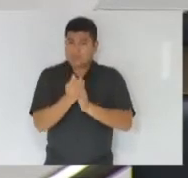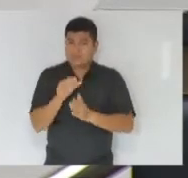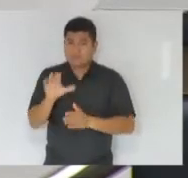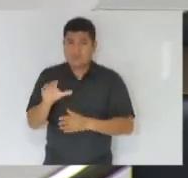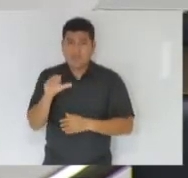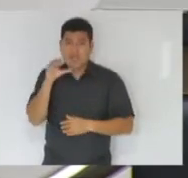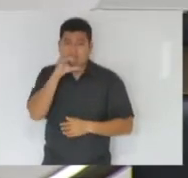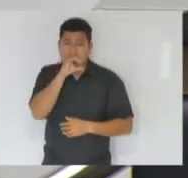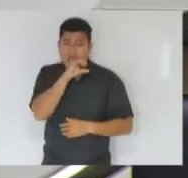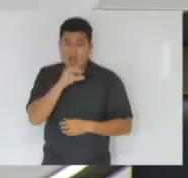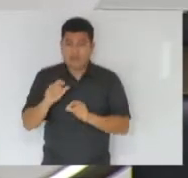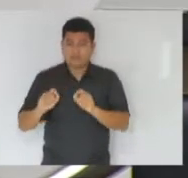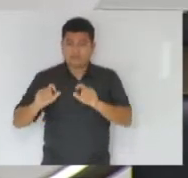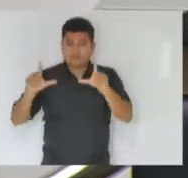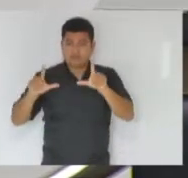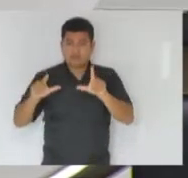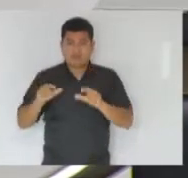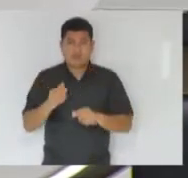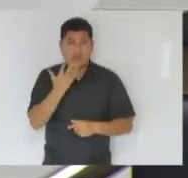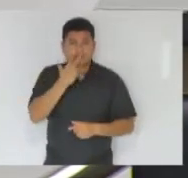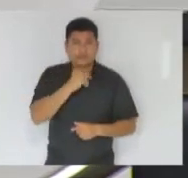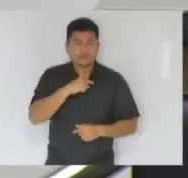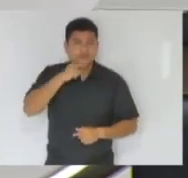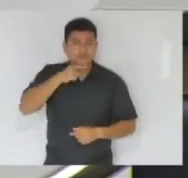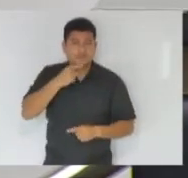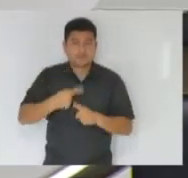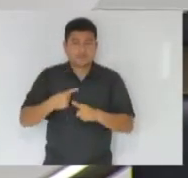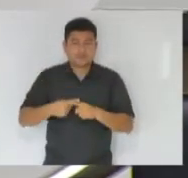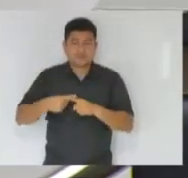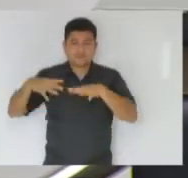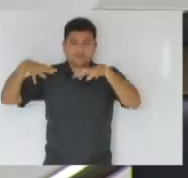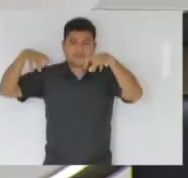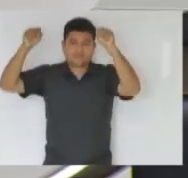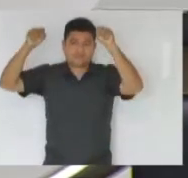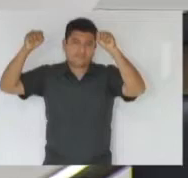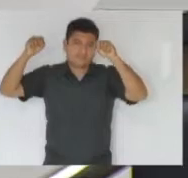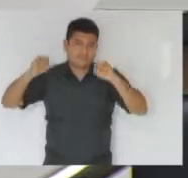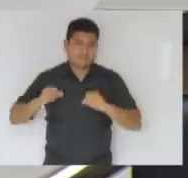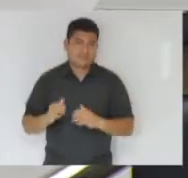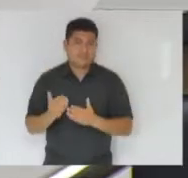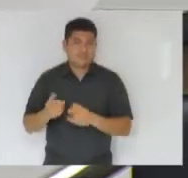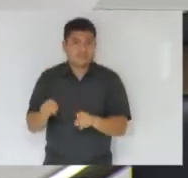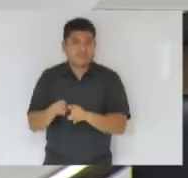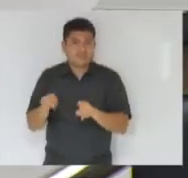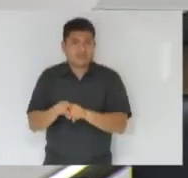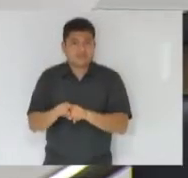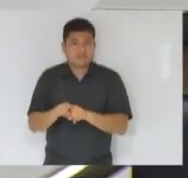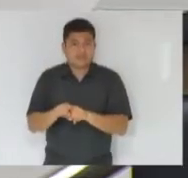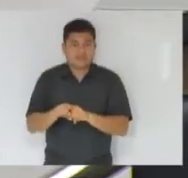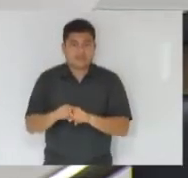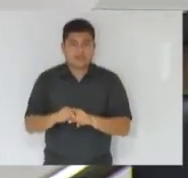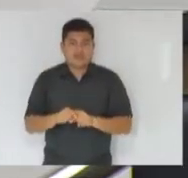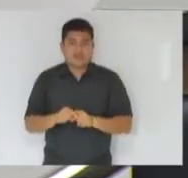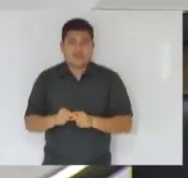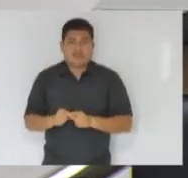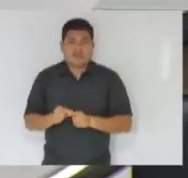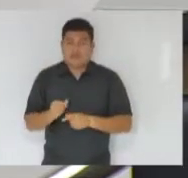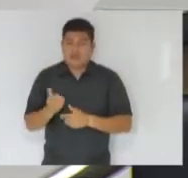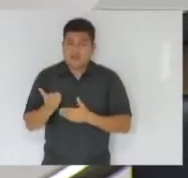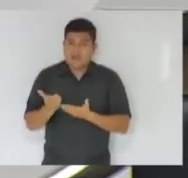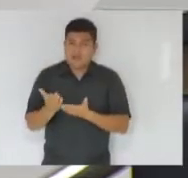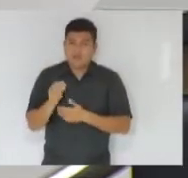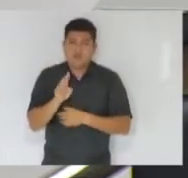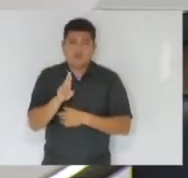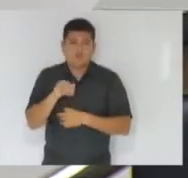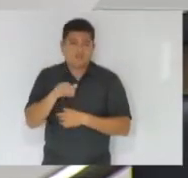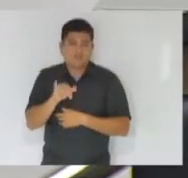consegue se aquecer porque cai a rede elétrica. Bem como a umidade das salas de aula é muito grande, tanto que tem o